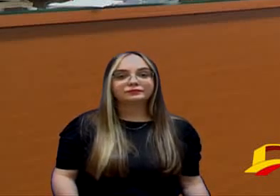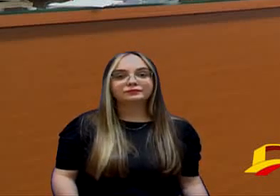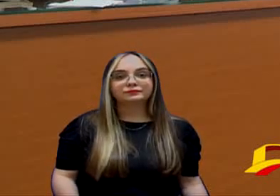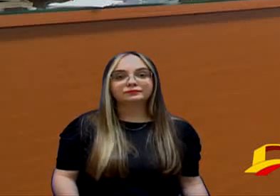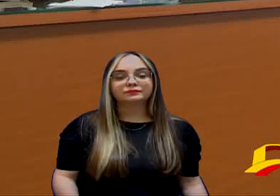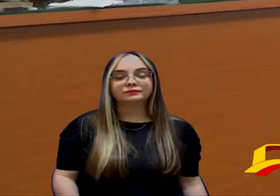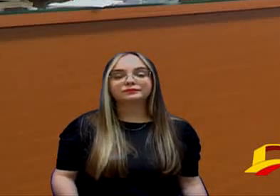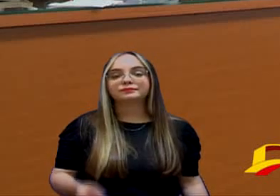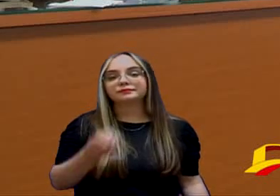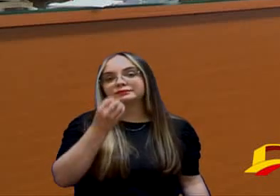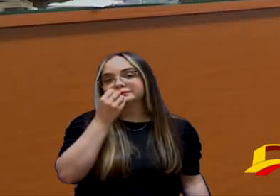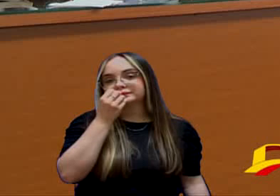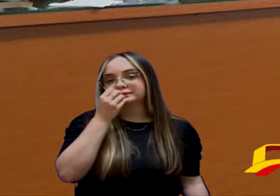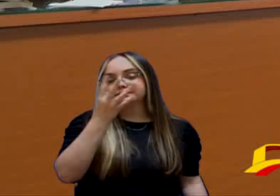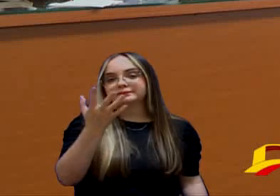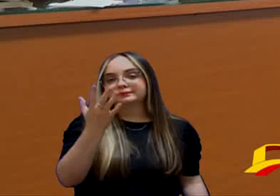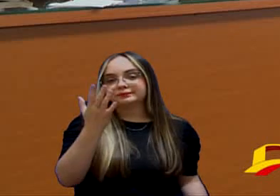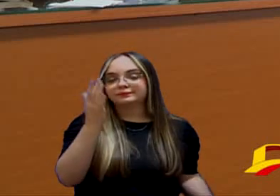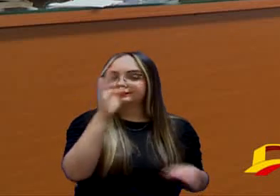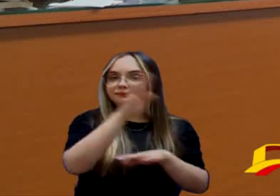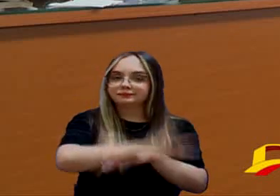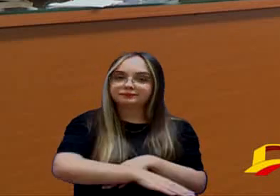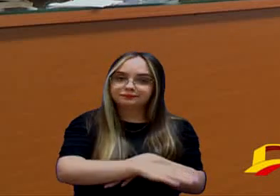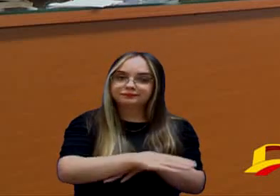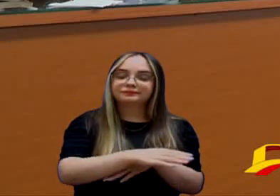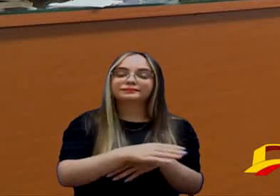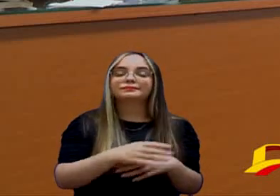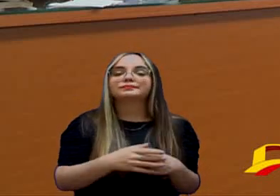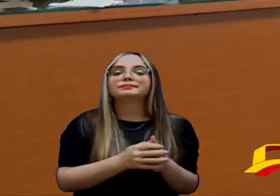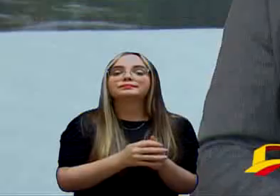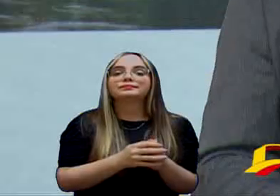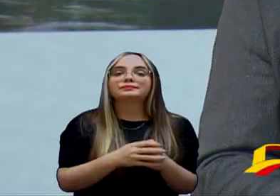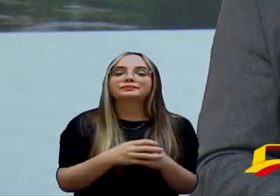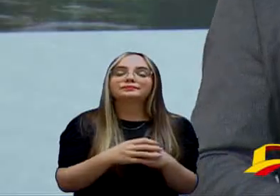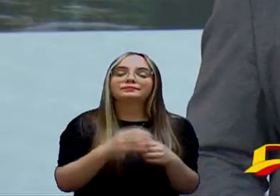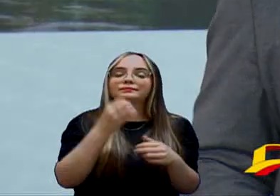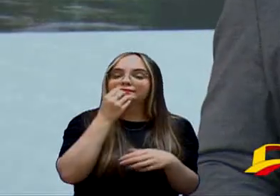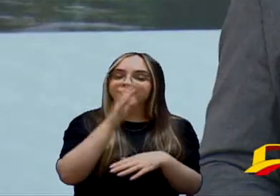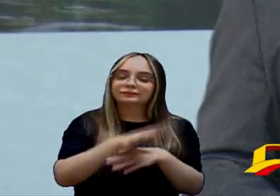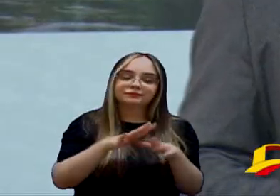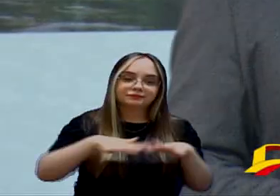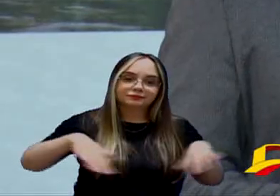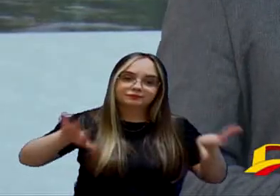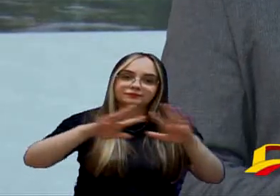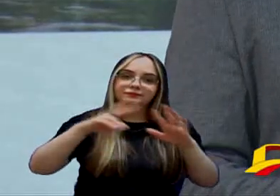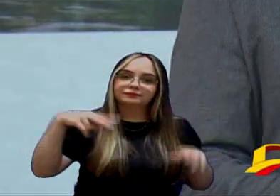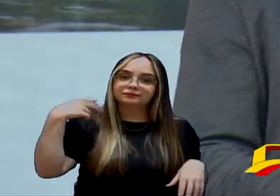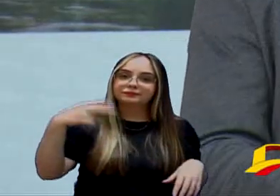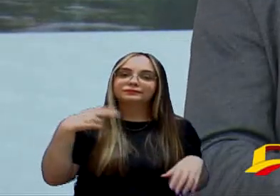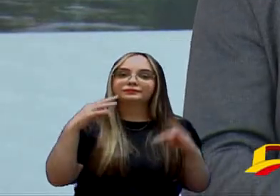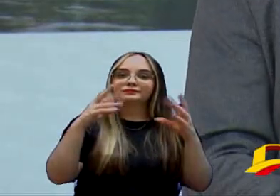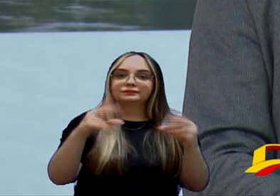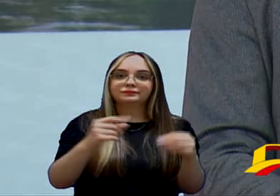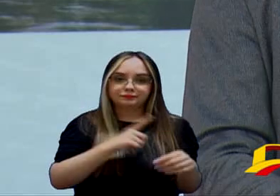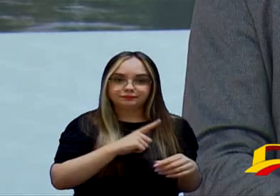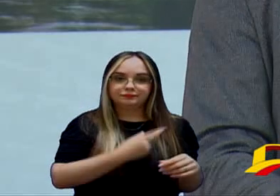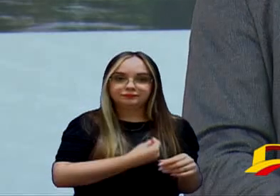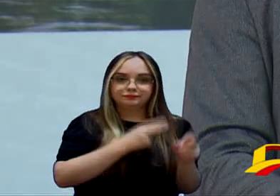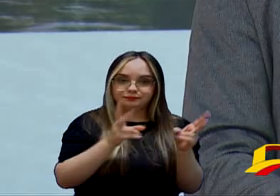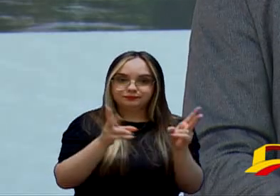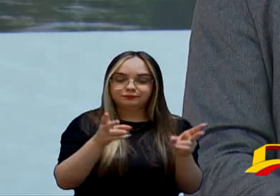Boa tarde presente exercício pastor dos Santos Fábio Simoa Todos estamos acompanhando ainda